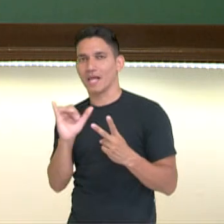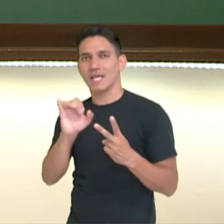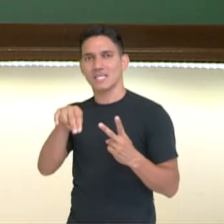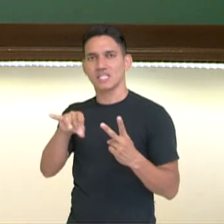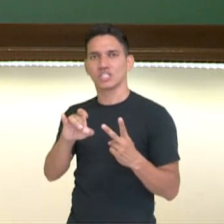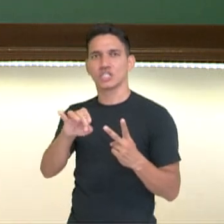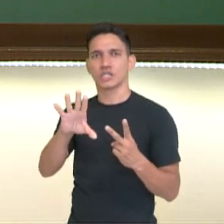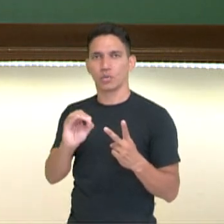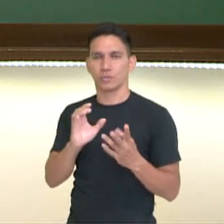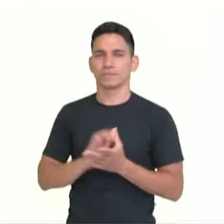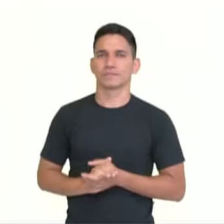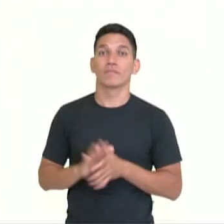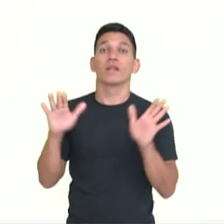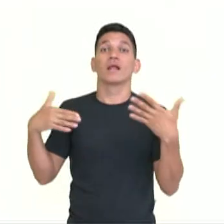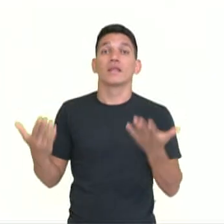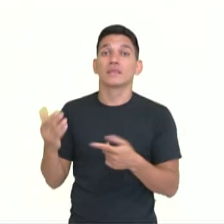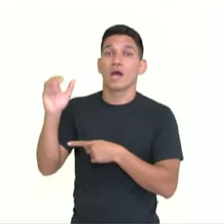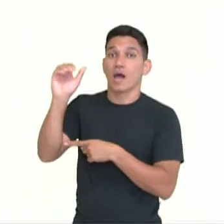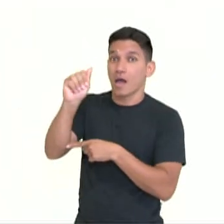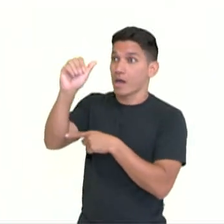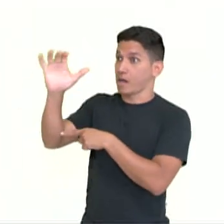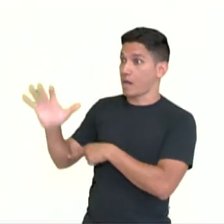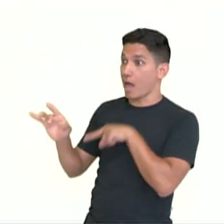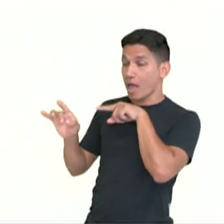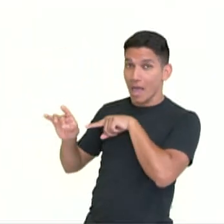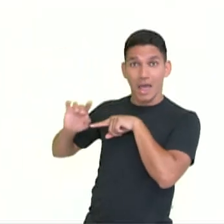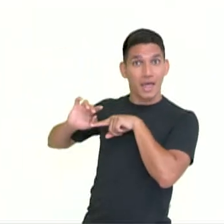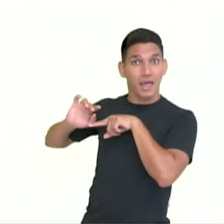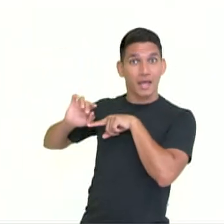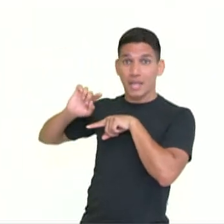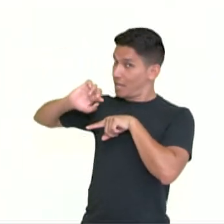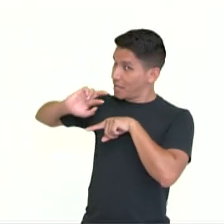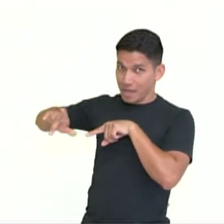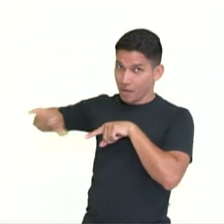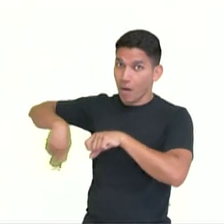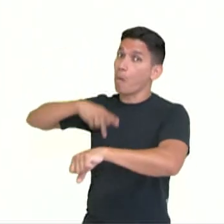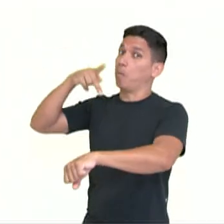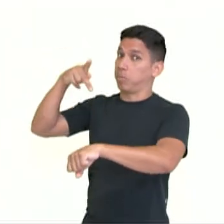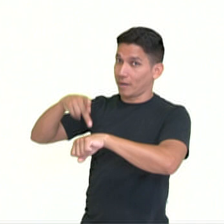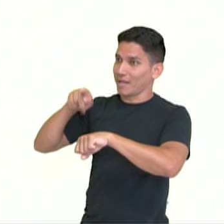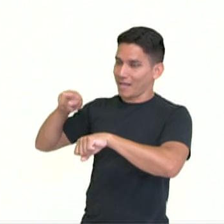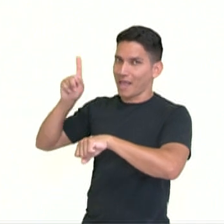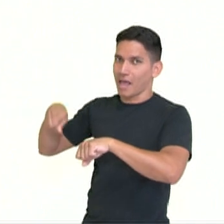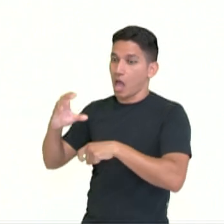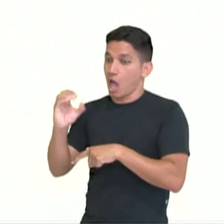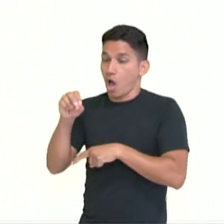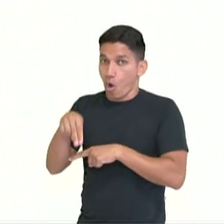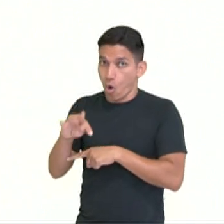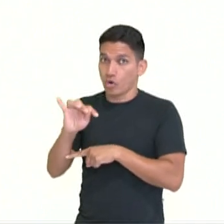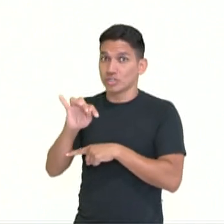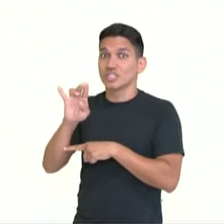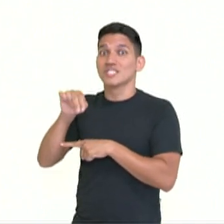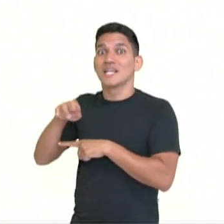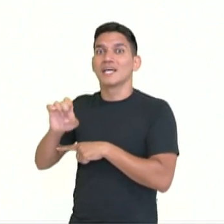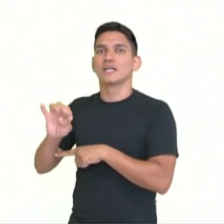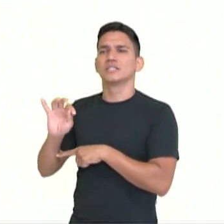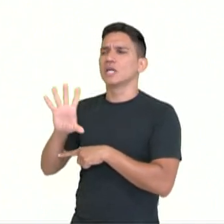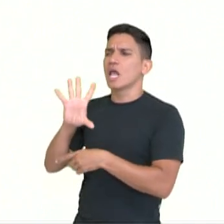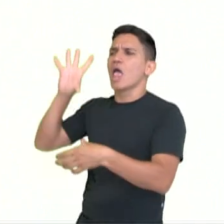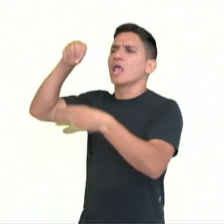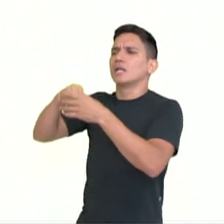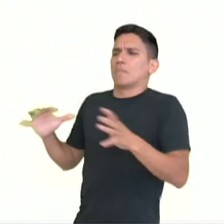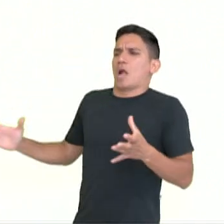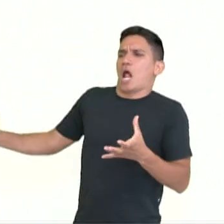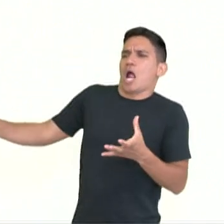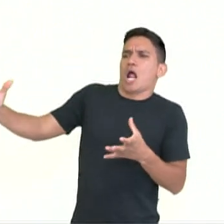conhece muito bem. Falando aí que ela não é que ela é um continente e não é um único país, a África é